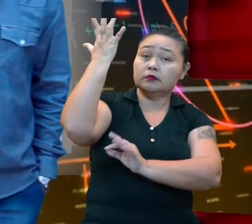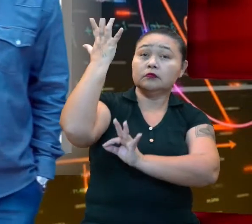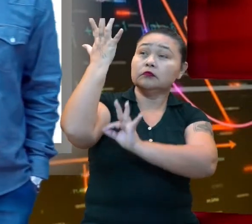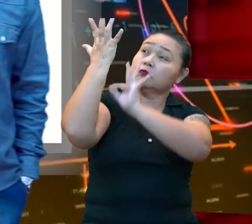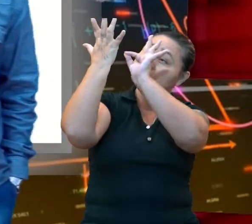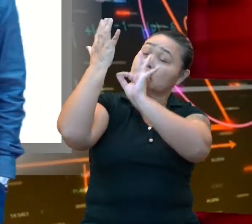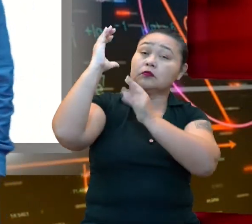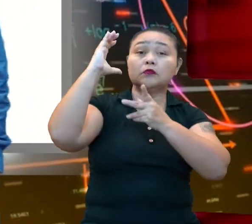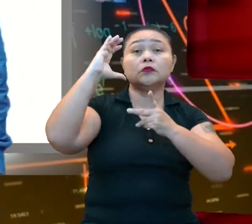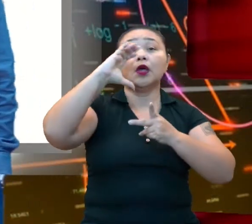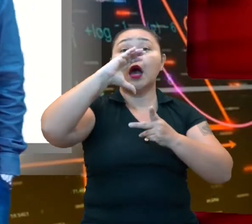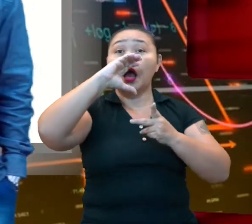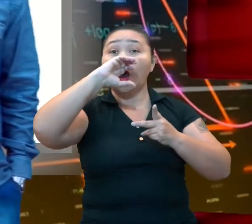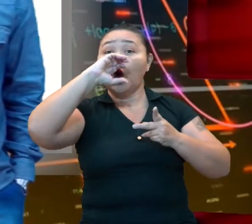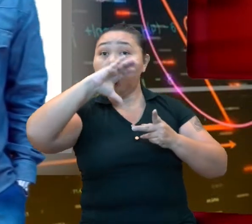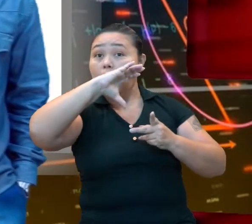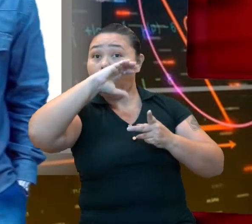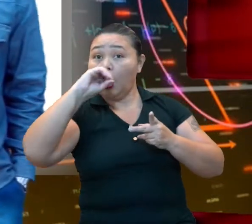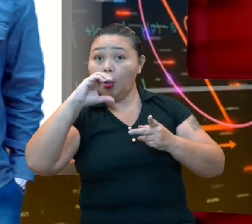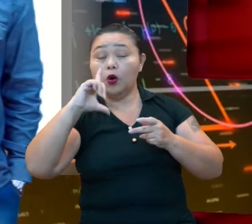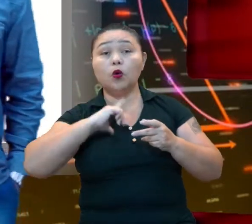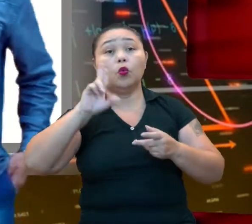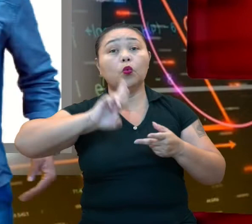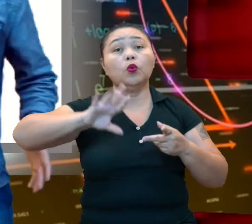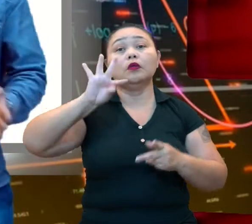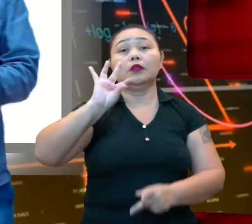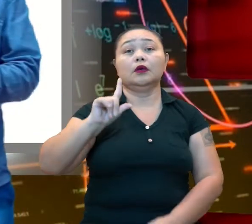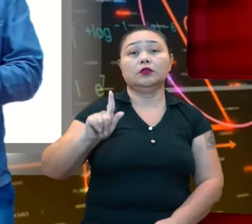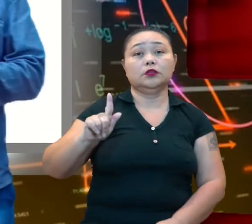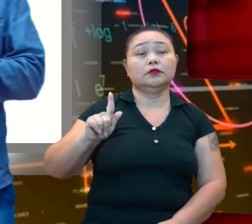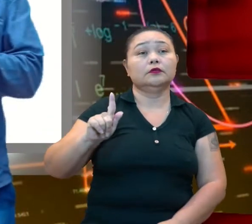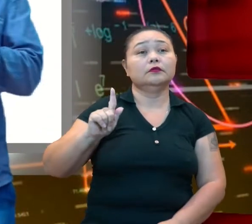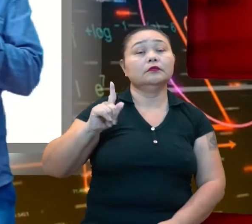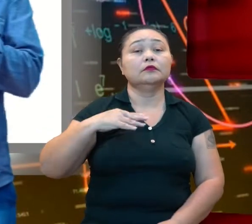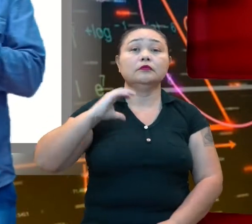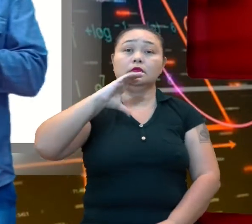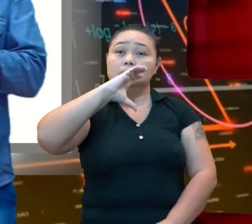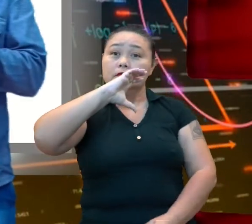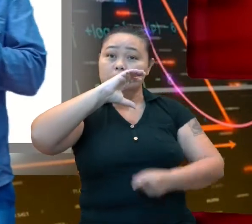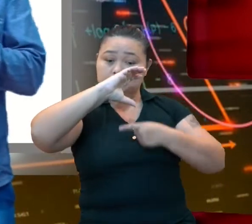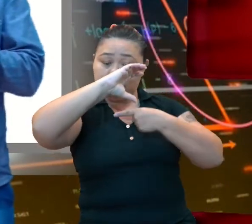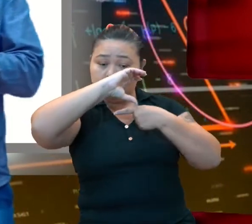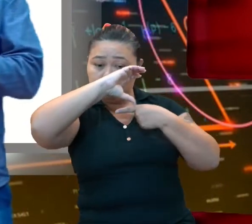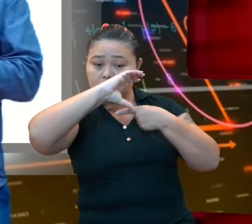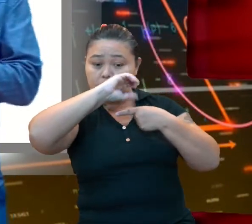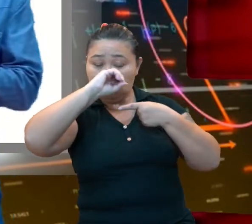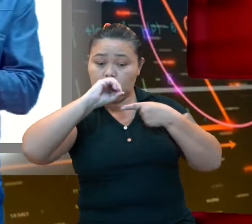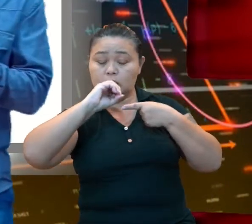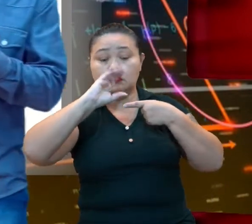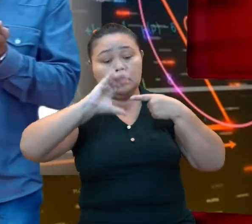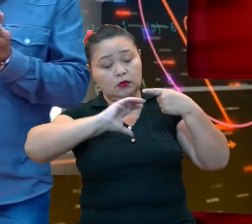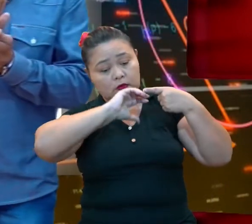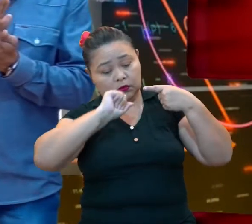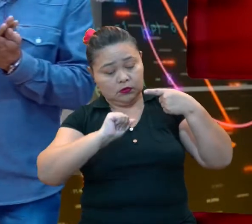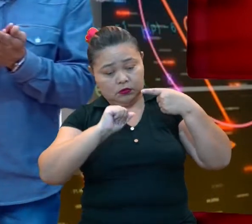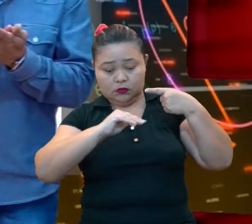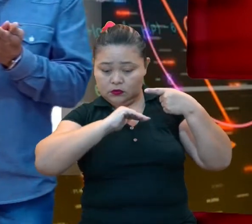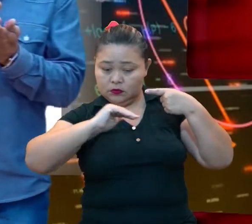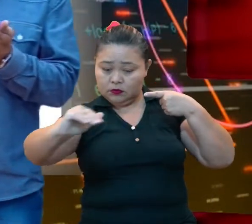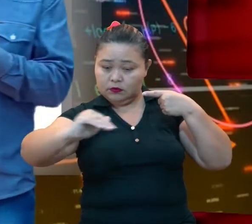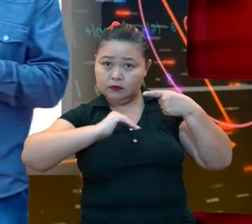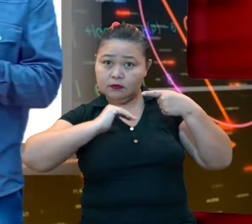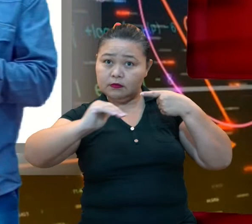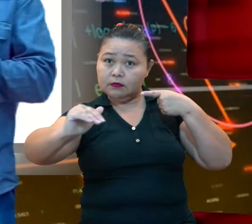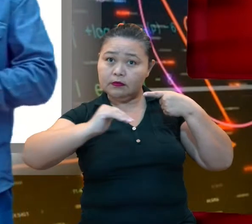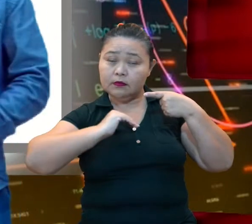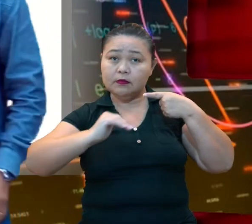oposto. Então, nesse caso, já sabemos que vamos usar tangente. Cateto oposto, a altura que você quer descobrir. Cateto adjacente, a distância que você